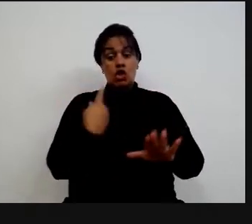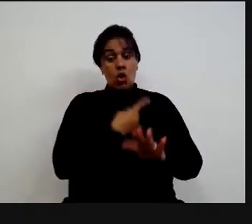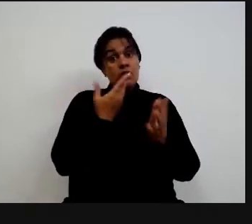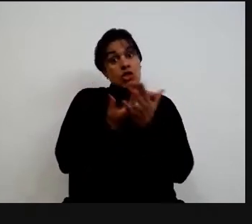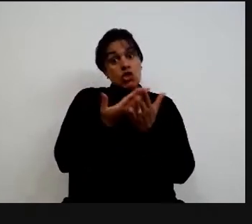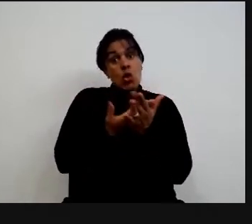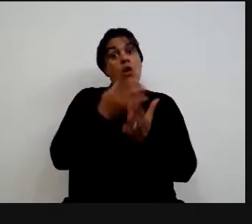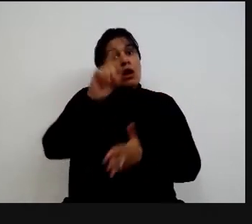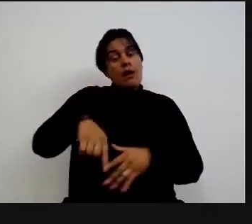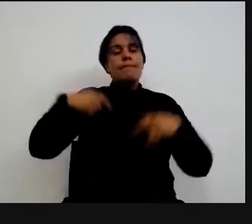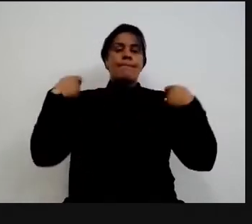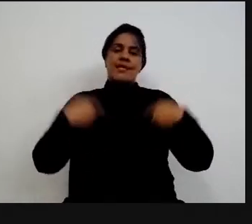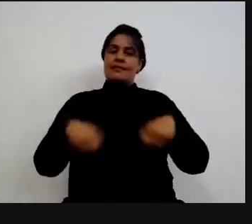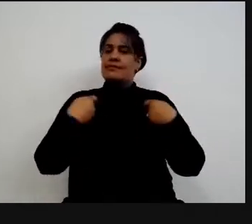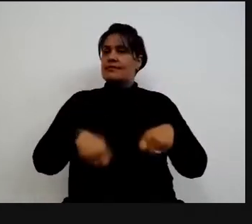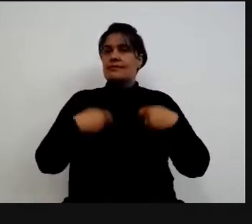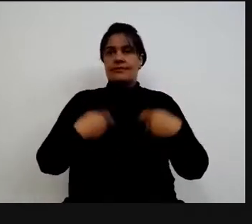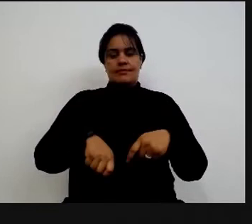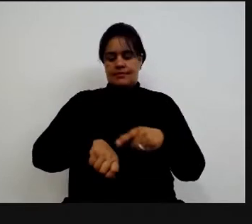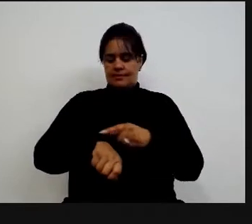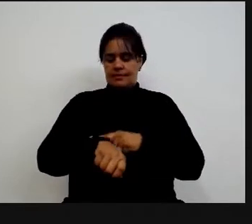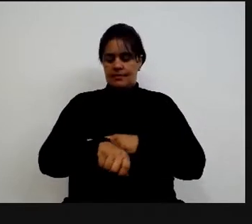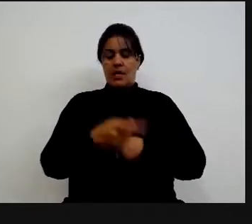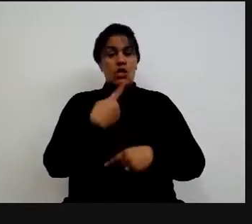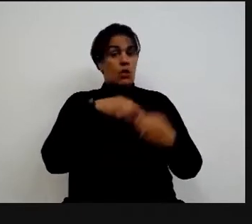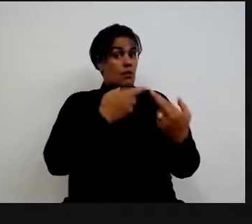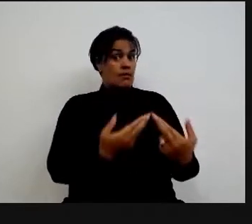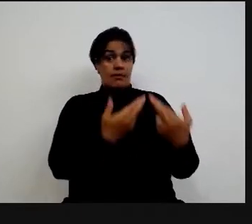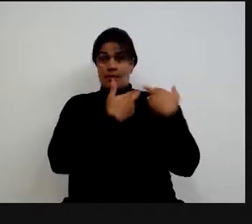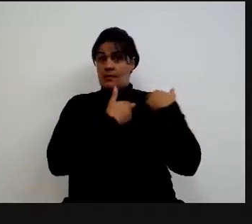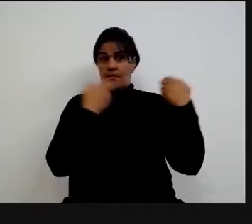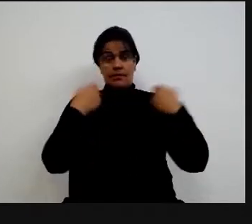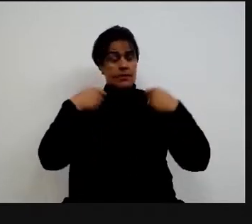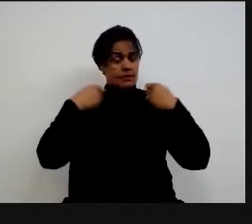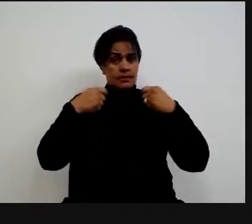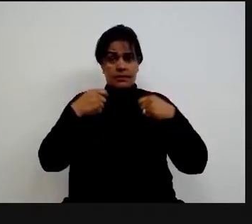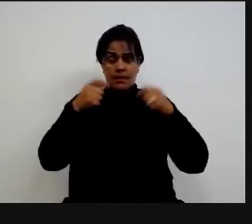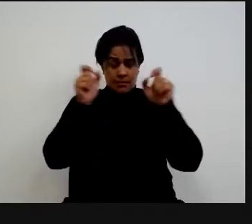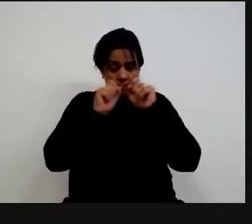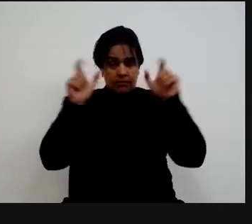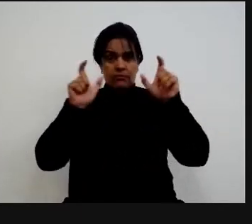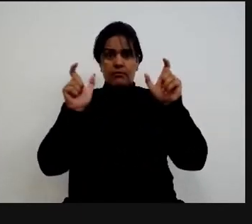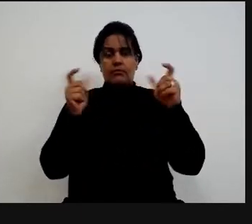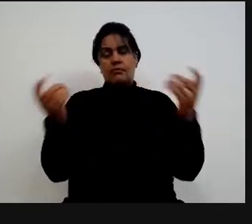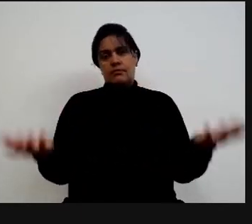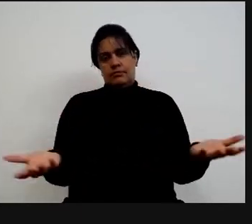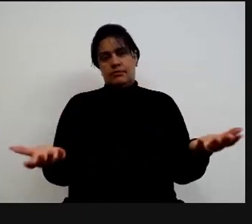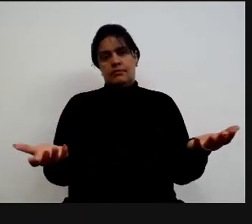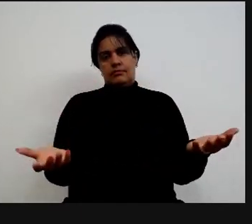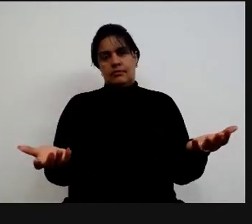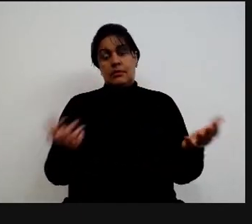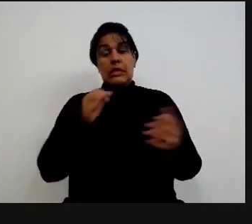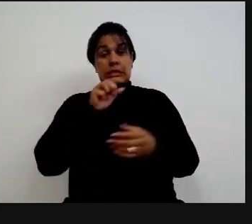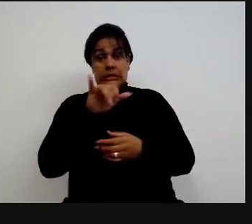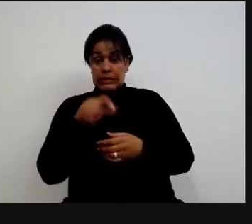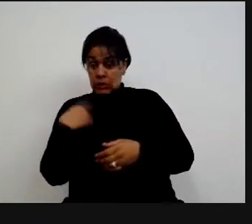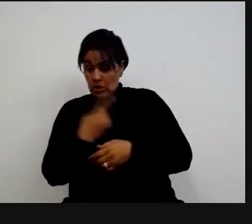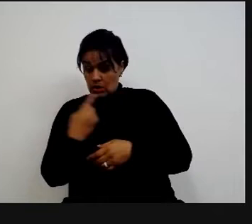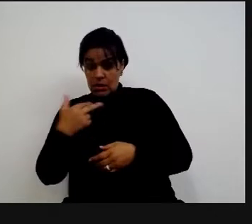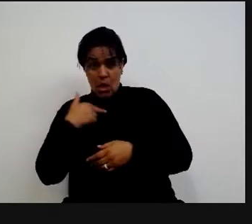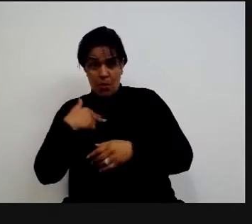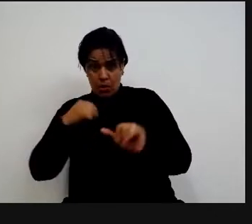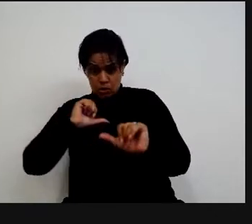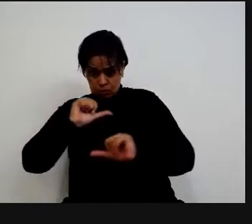uma responsabilidade, e eu acho que isso é de chamar a atenção. No mínimo, se a gente não puder retomar